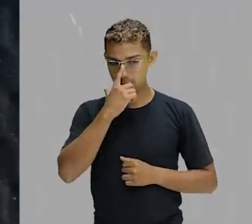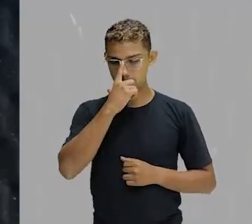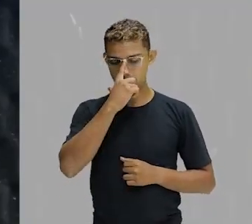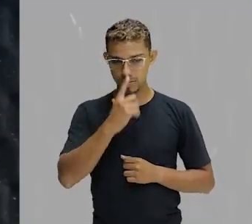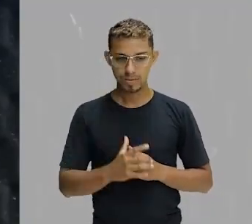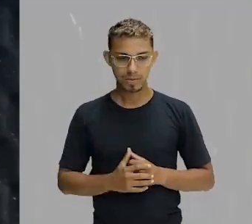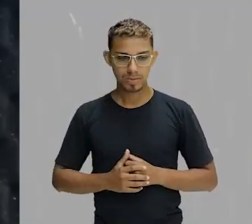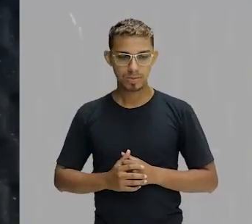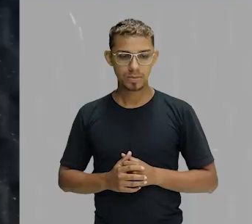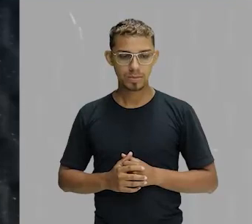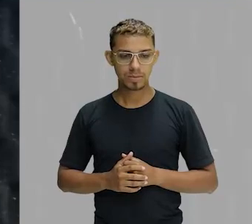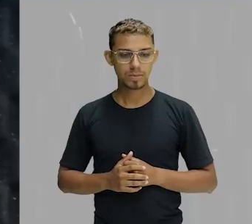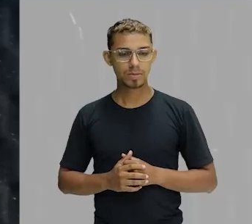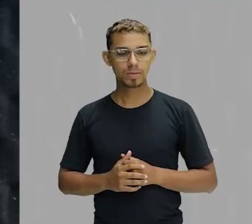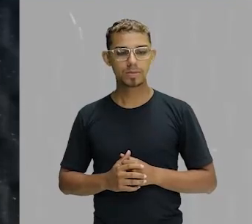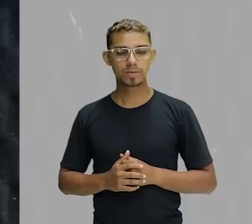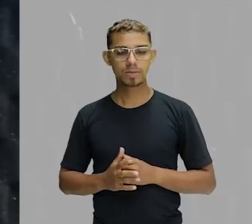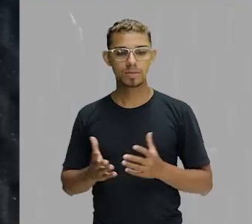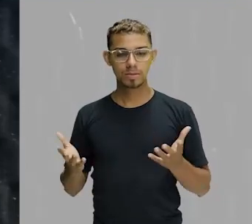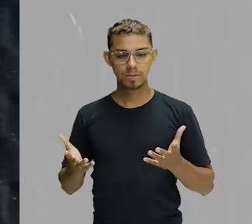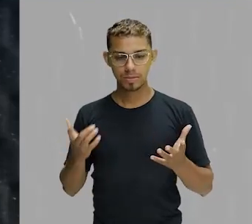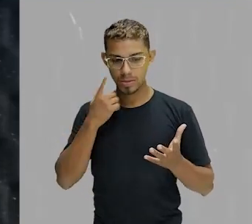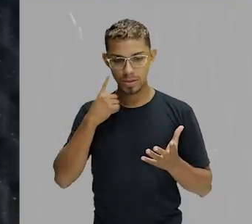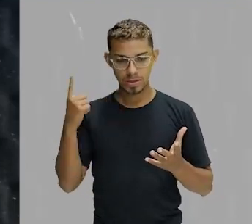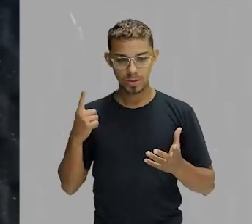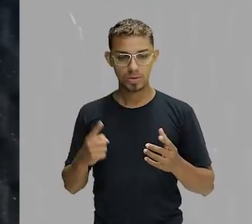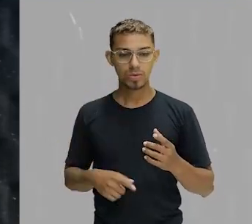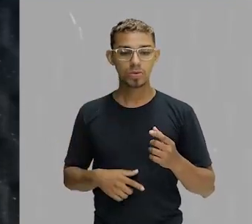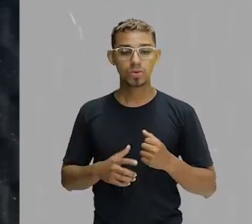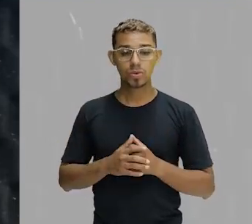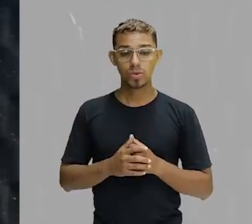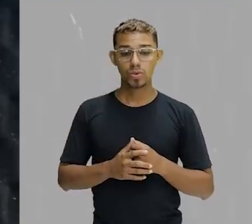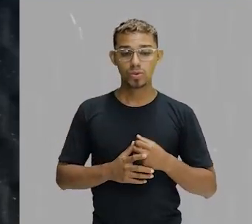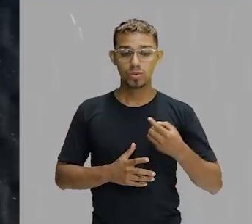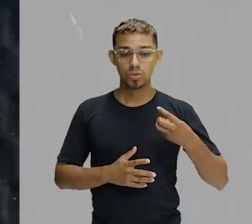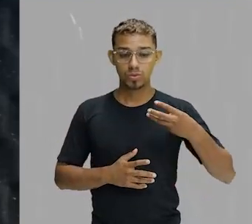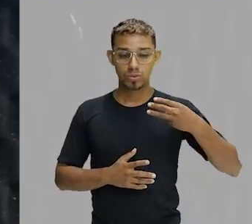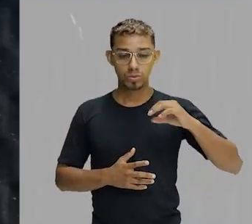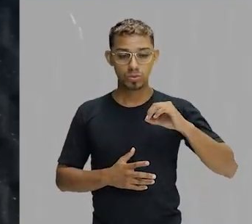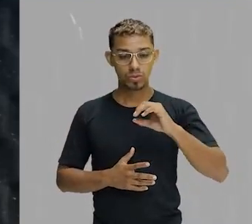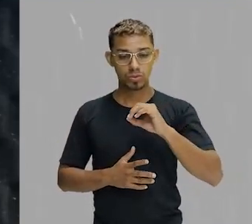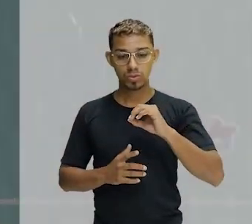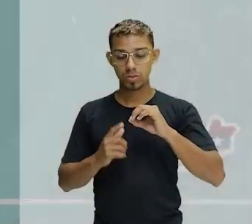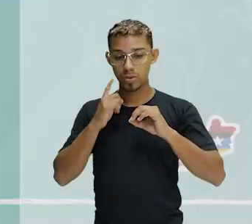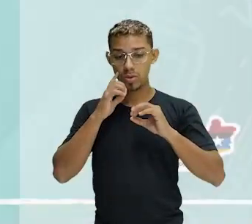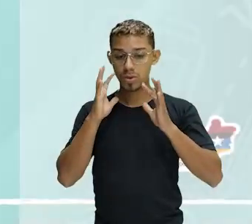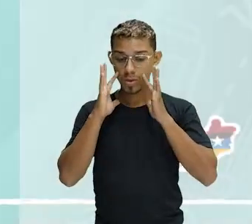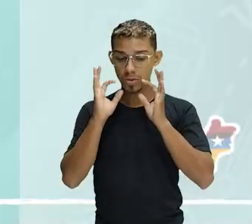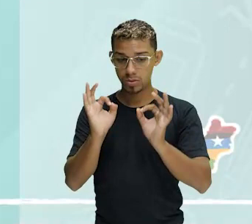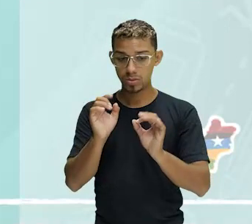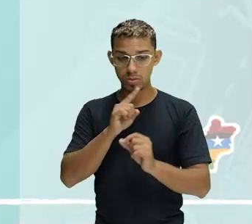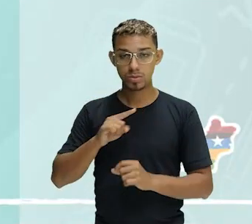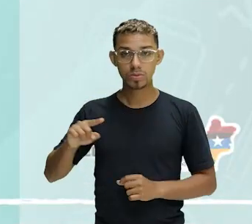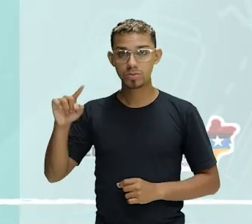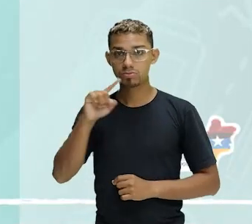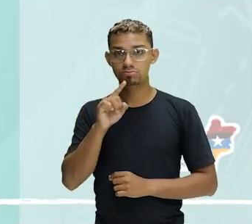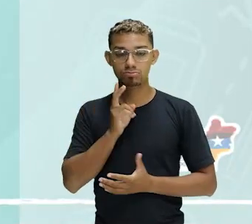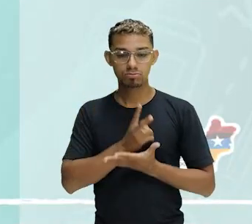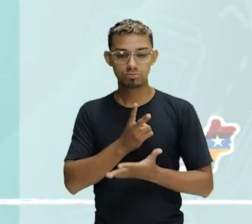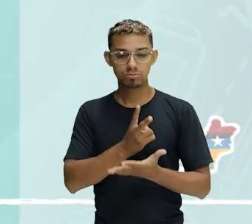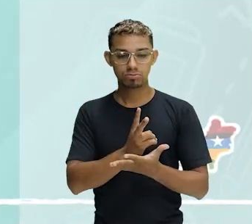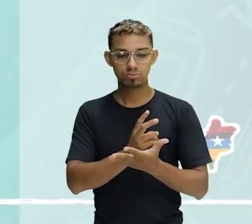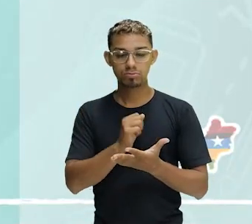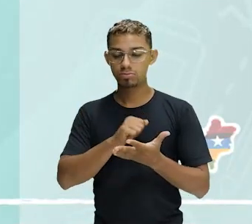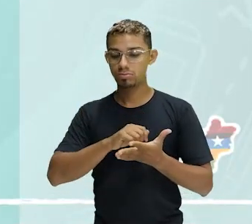à terceira. A soma aqui, nós temos 1,02. Aqui, gente, eu chamo a atenção de vocês que todas as vezes que nós estamos